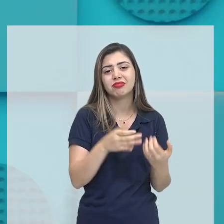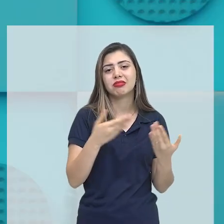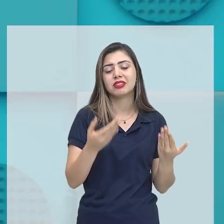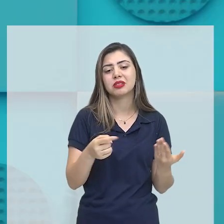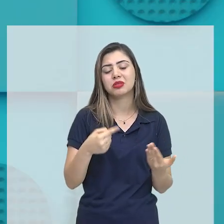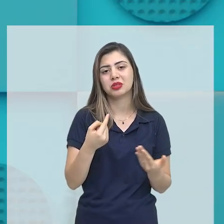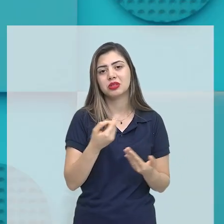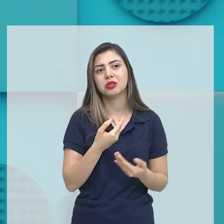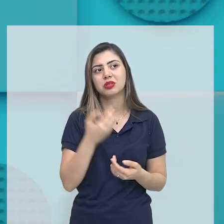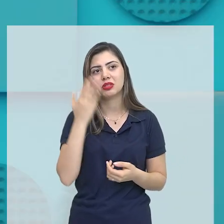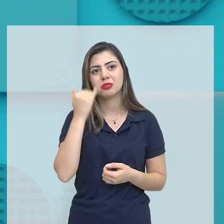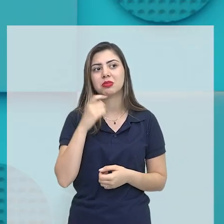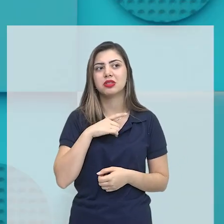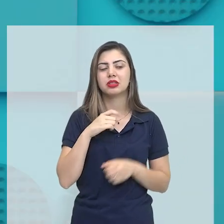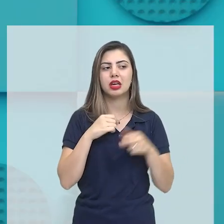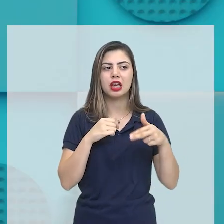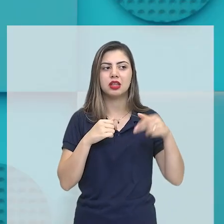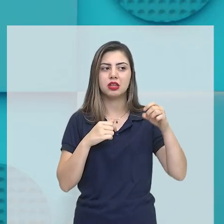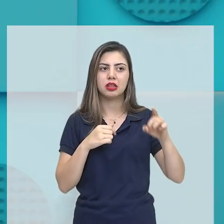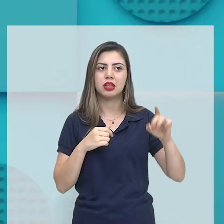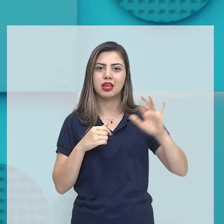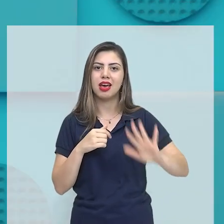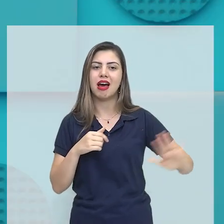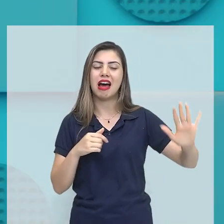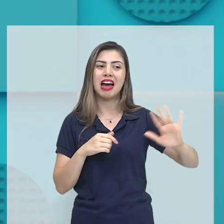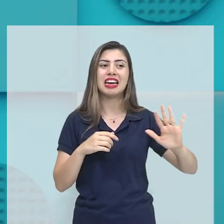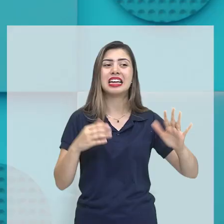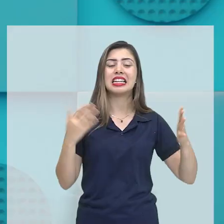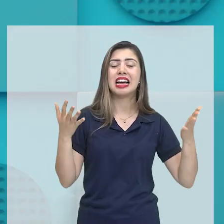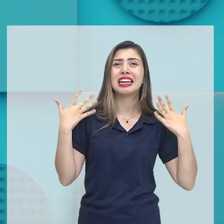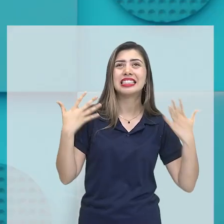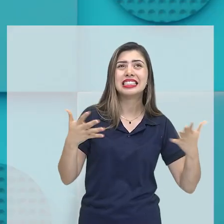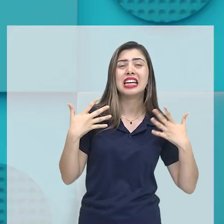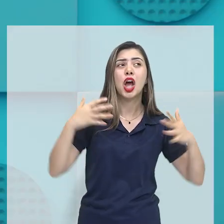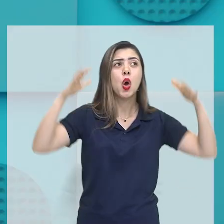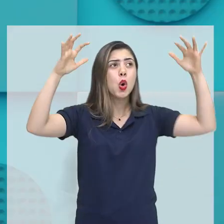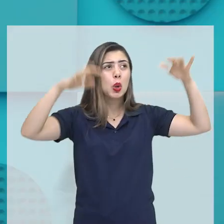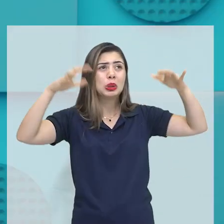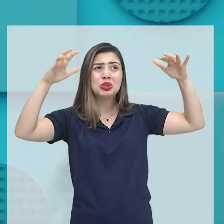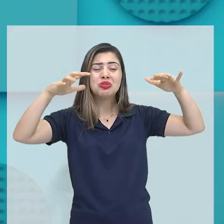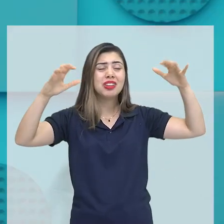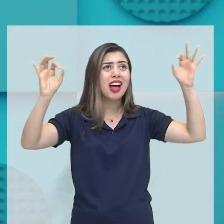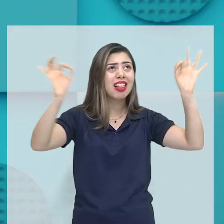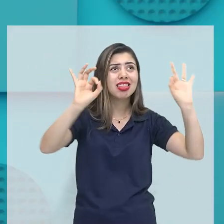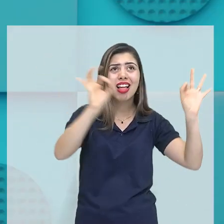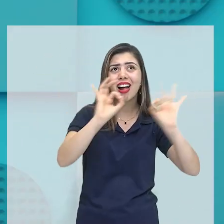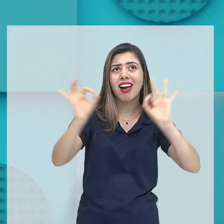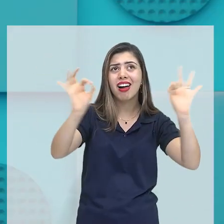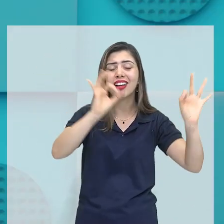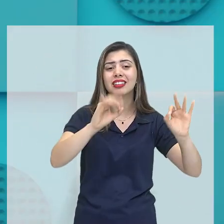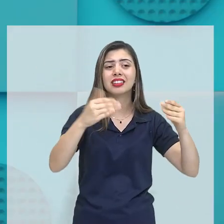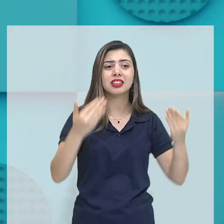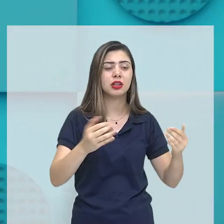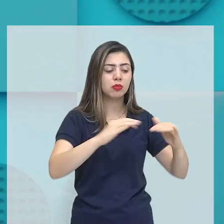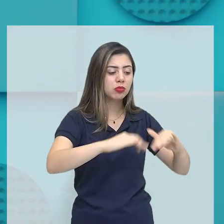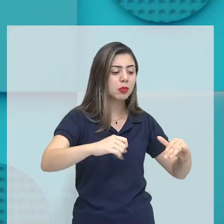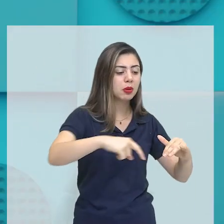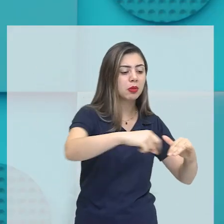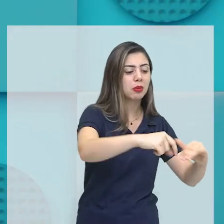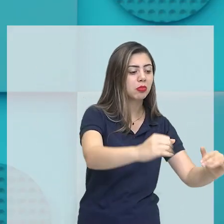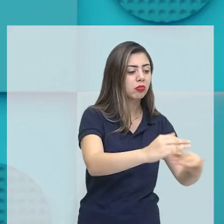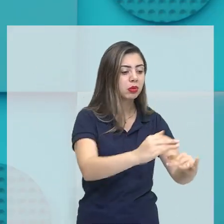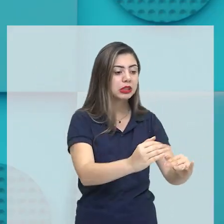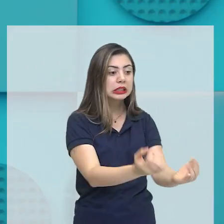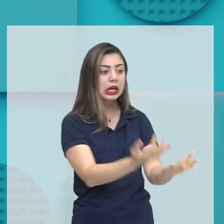Geralmente, algumas regiões do Nordeste é muito quente, né? Não há chuvas, e tudo que se planta não